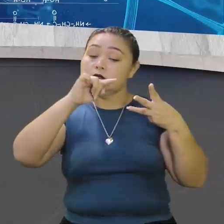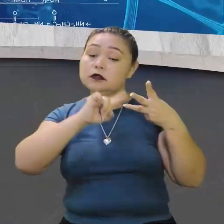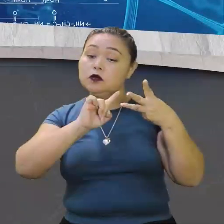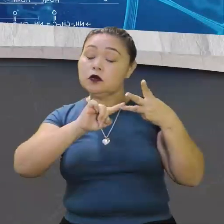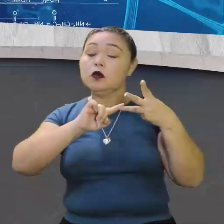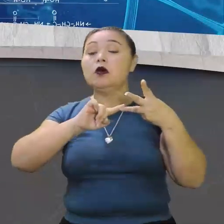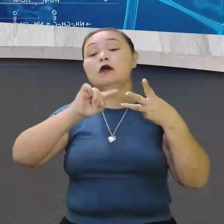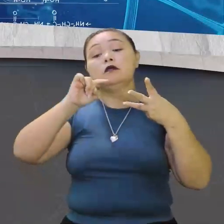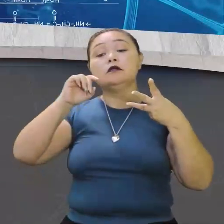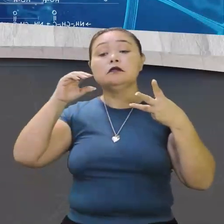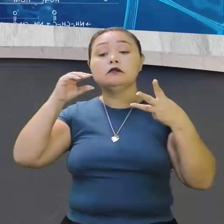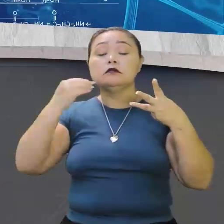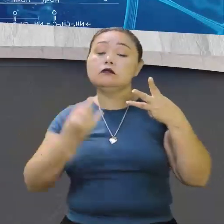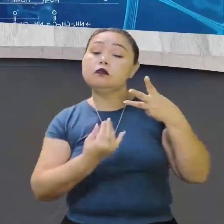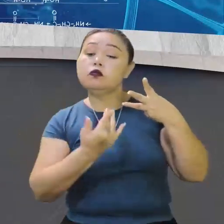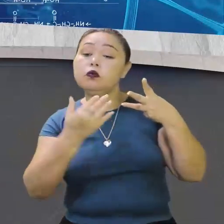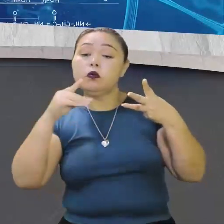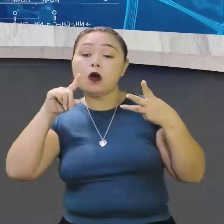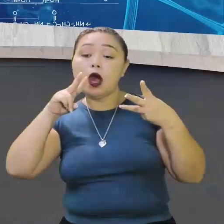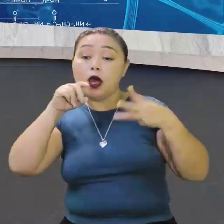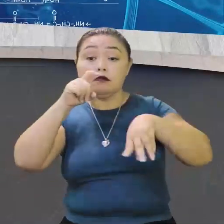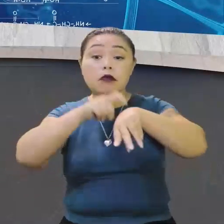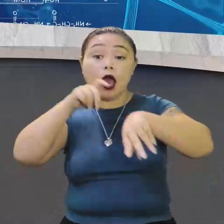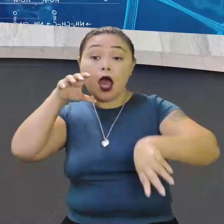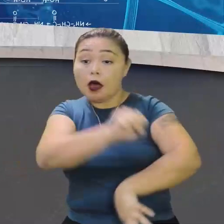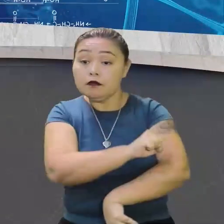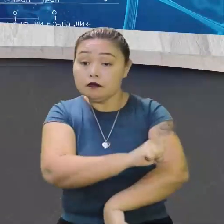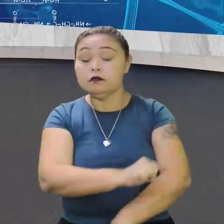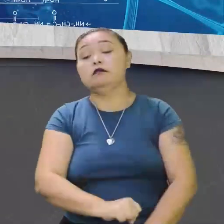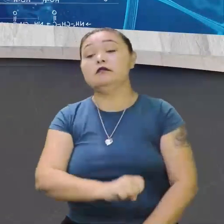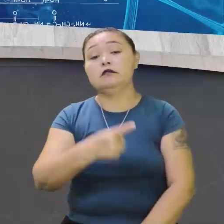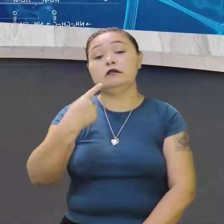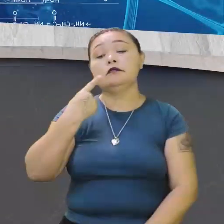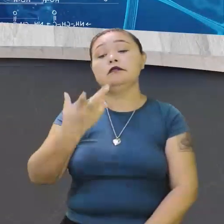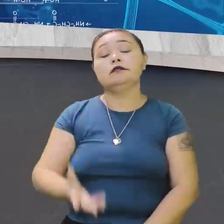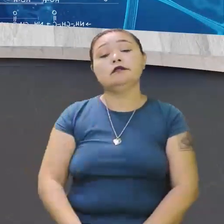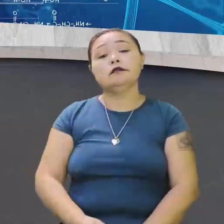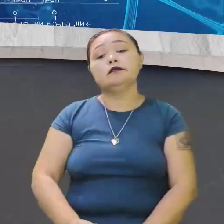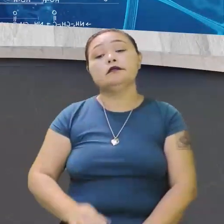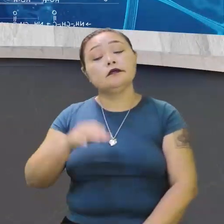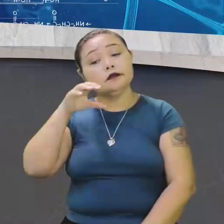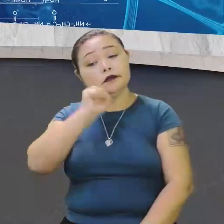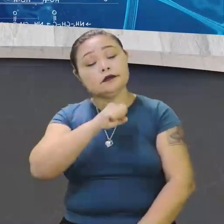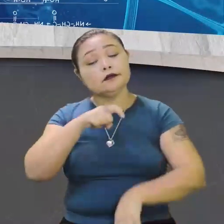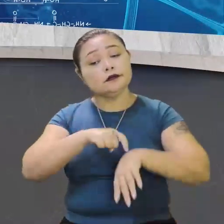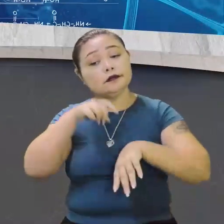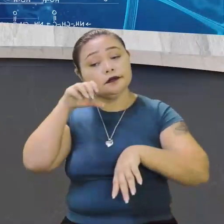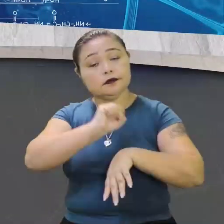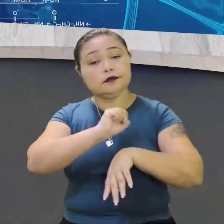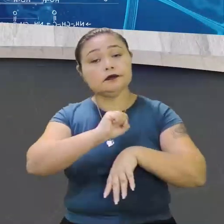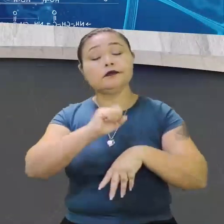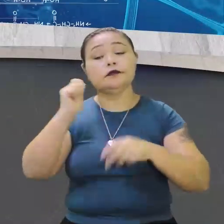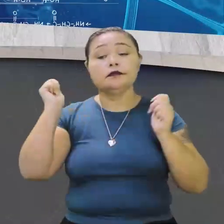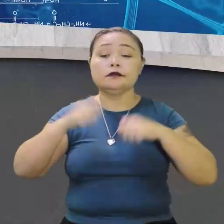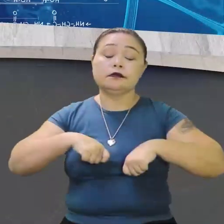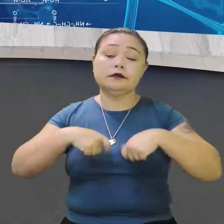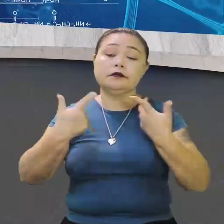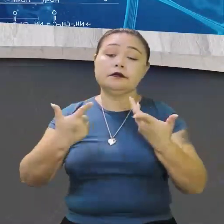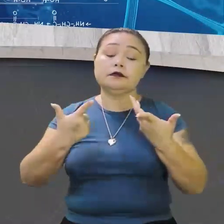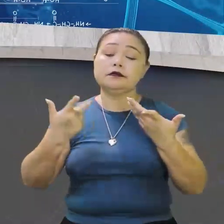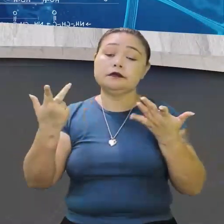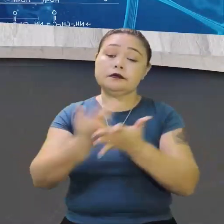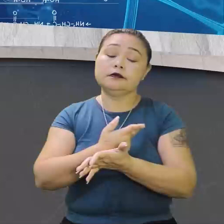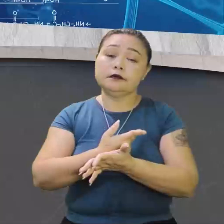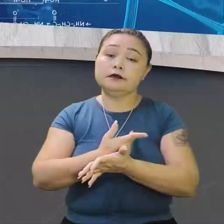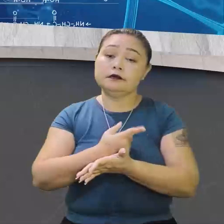por superaquecimento. Desde que você tenha uma superfície superaquecida, isso é possível que aconteça